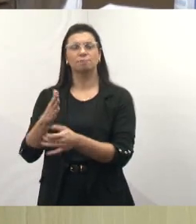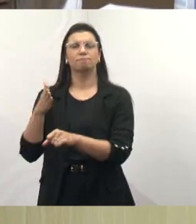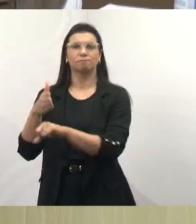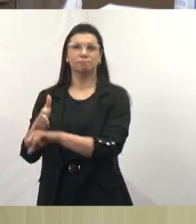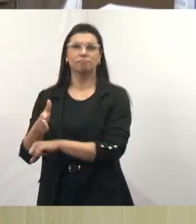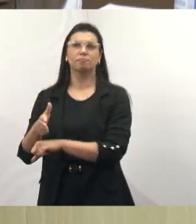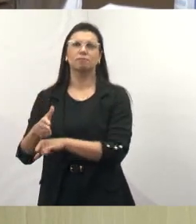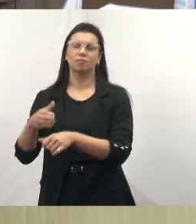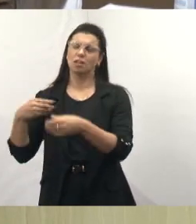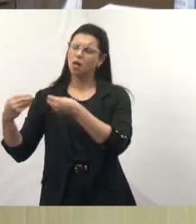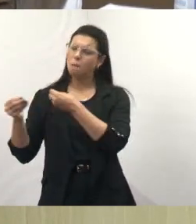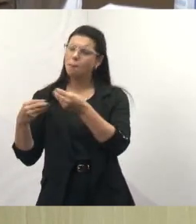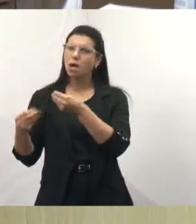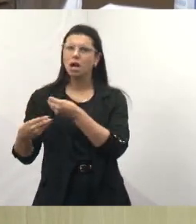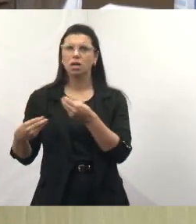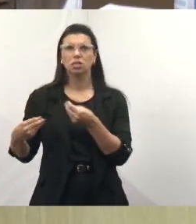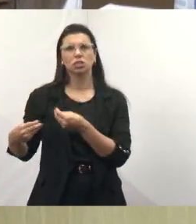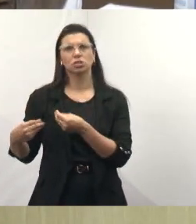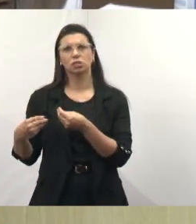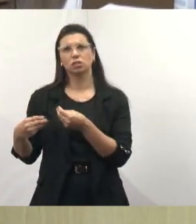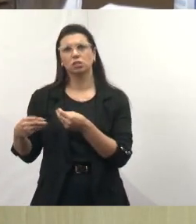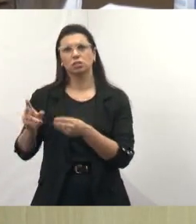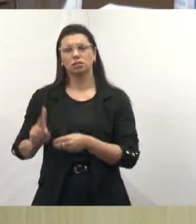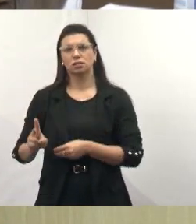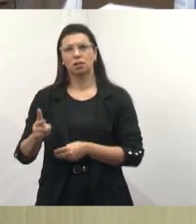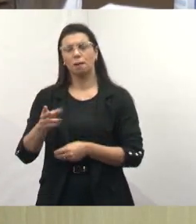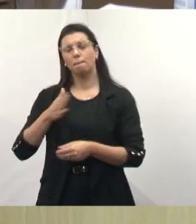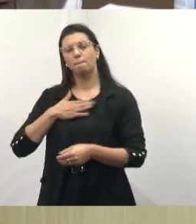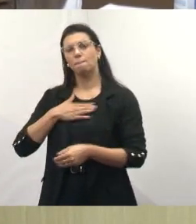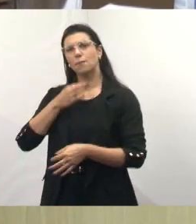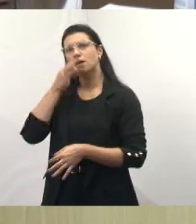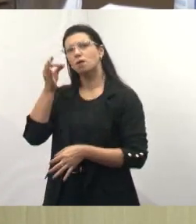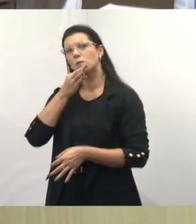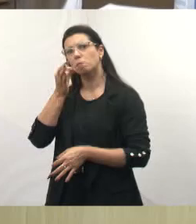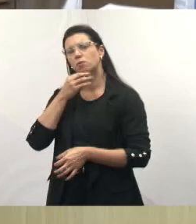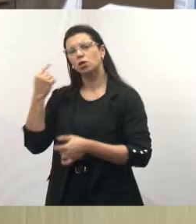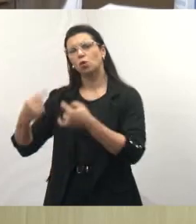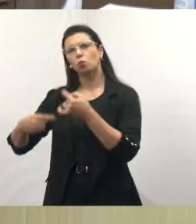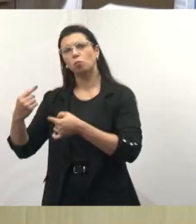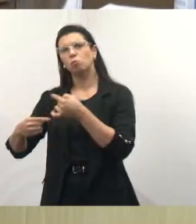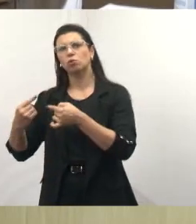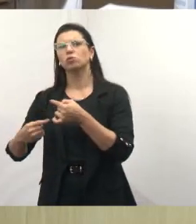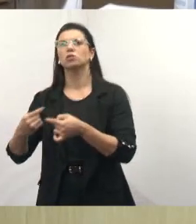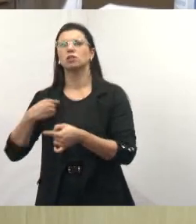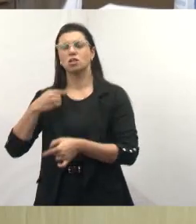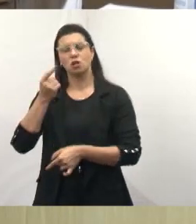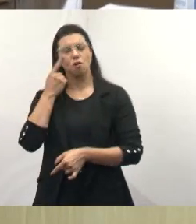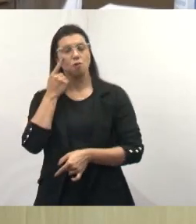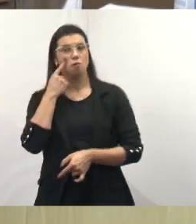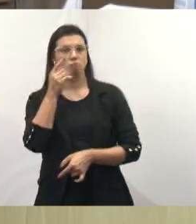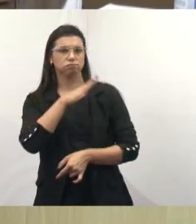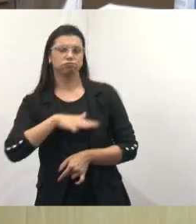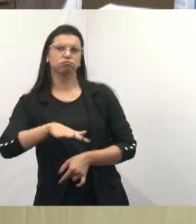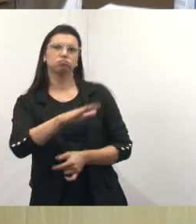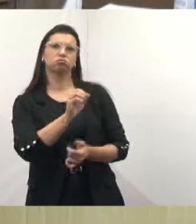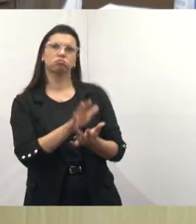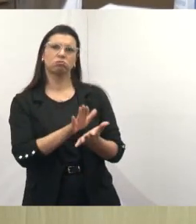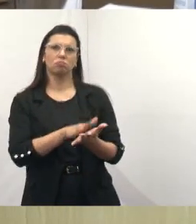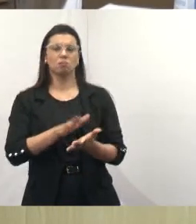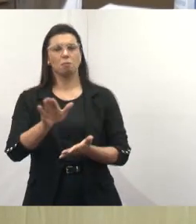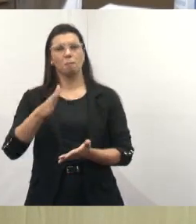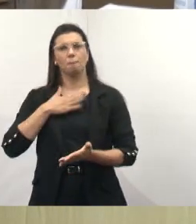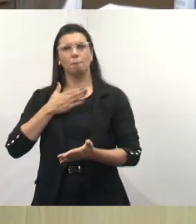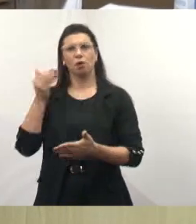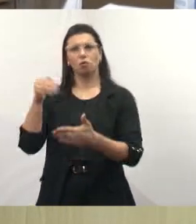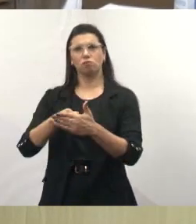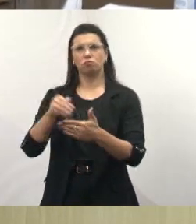Honesta e transparente. Essa é a minha opinião como política pelas coisas que eu vejo por aí, tá bom? Então, com certeza, meu voto